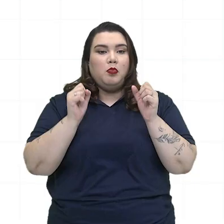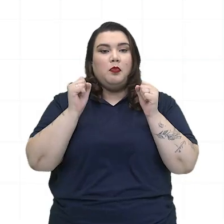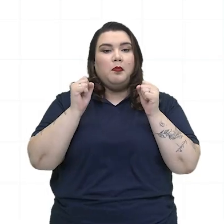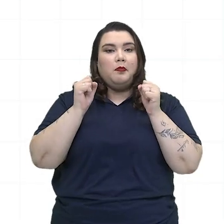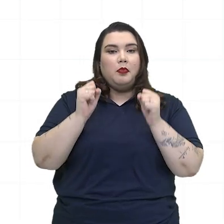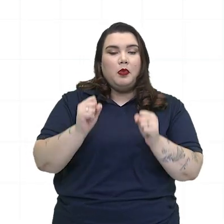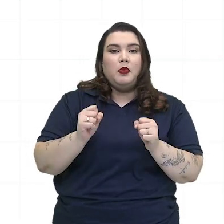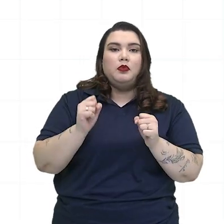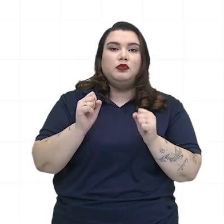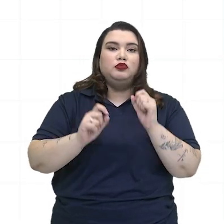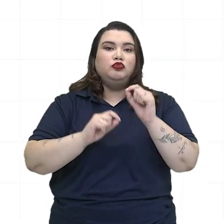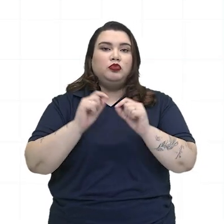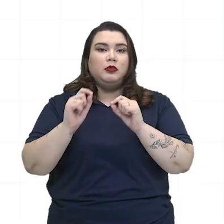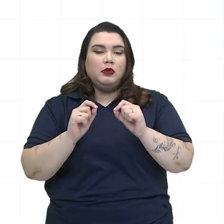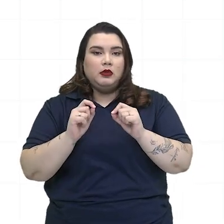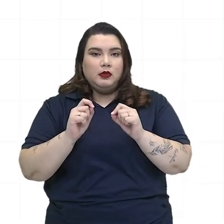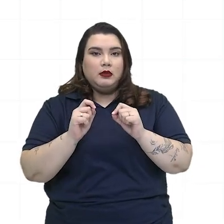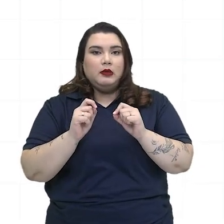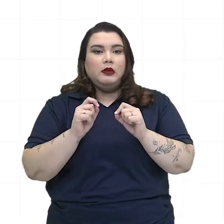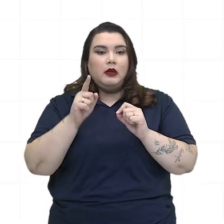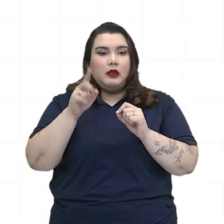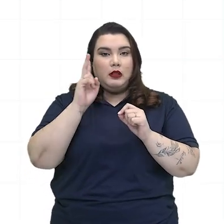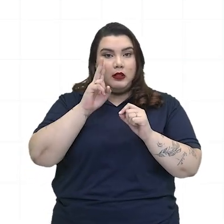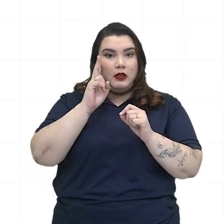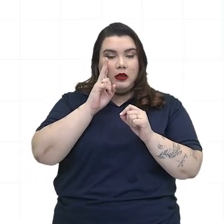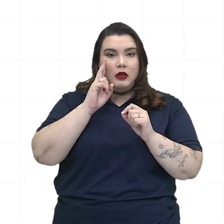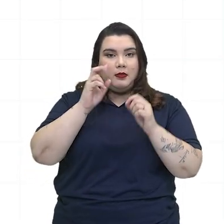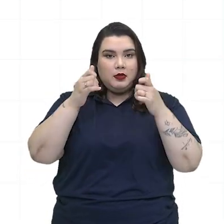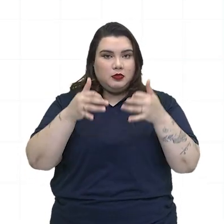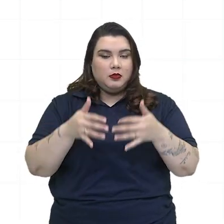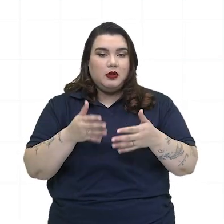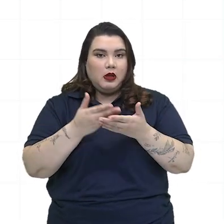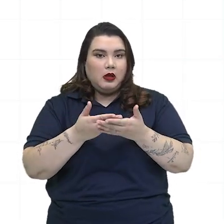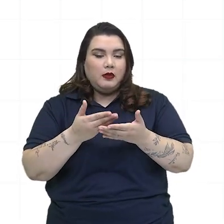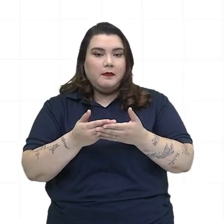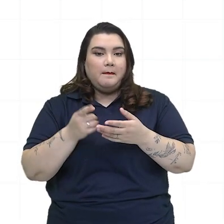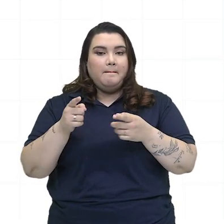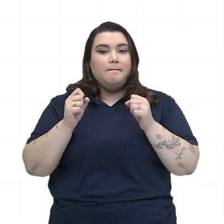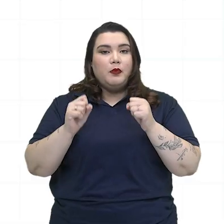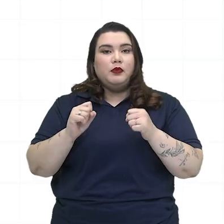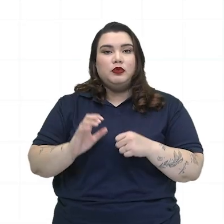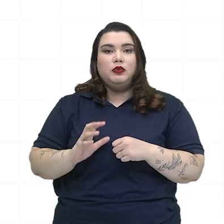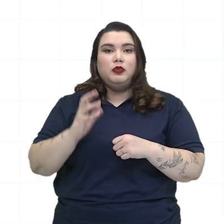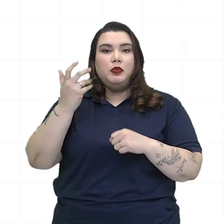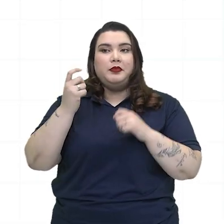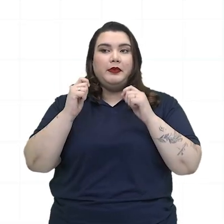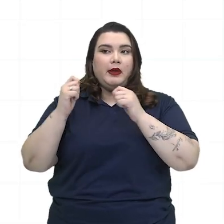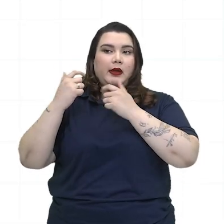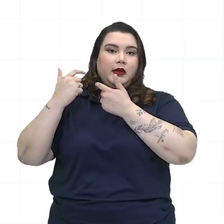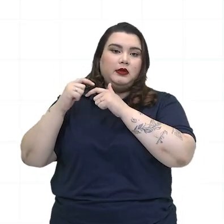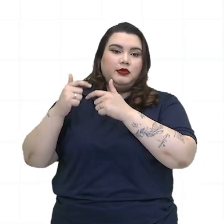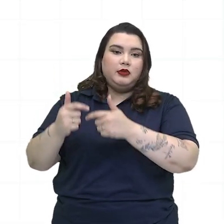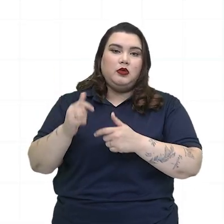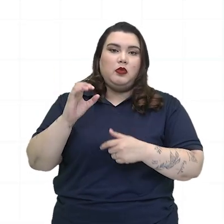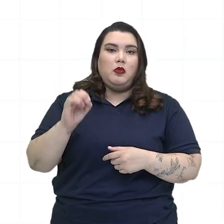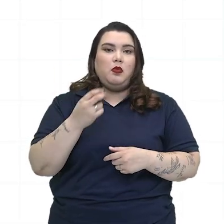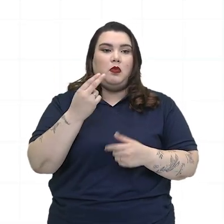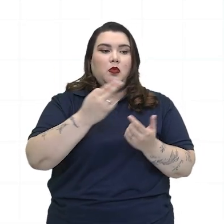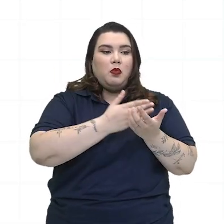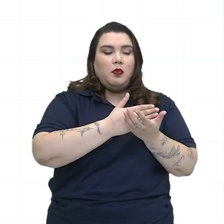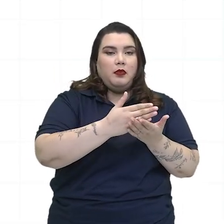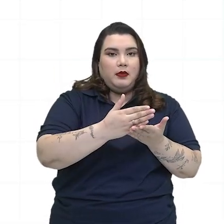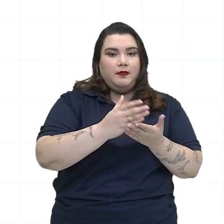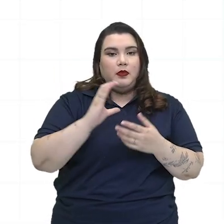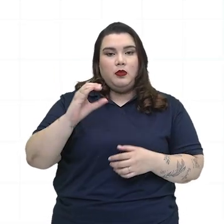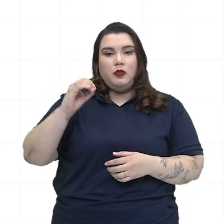Aquela coluna que fica logo abaixo aí do crânio. E podendo ser congênita ou adquirida.